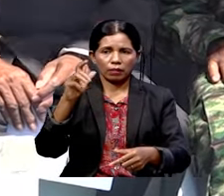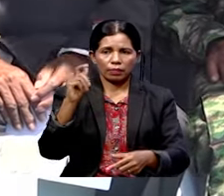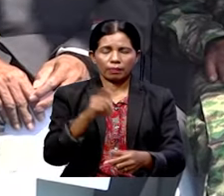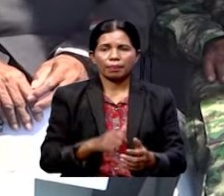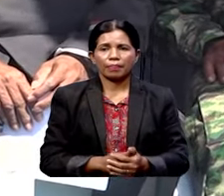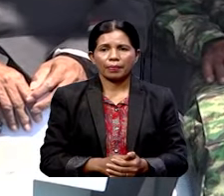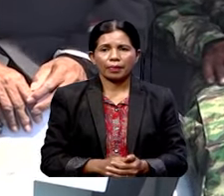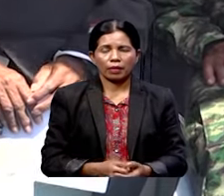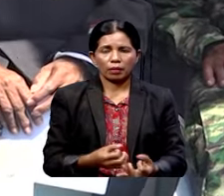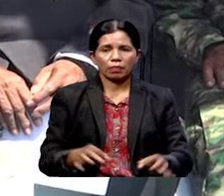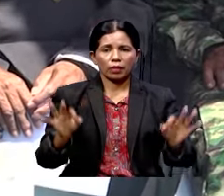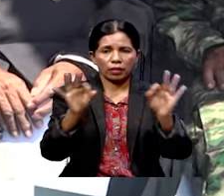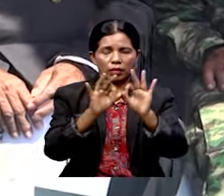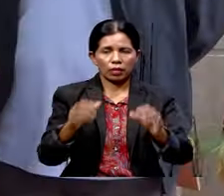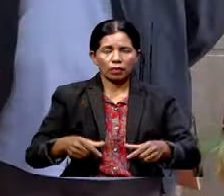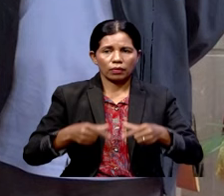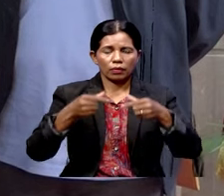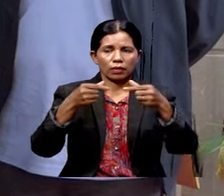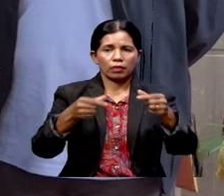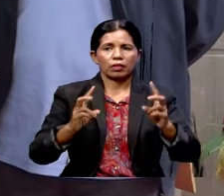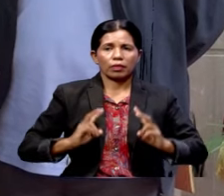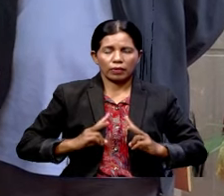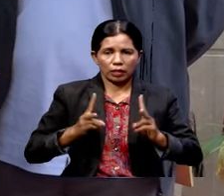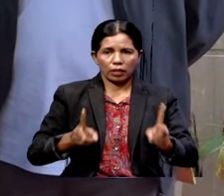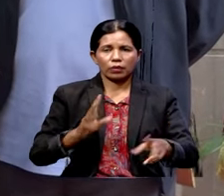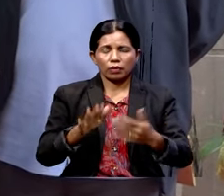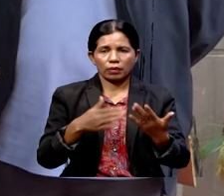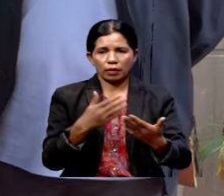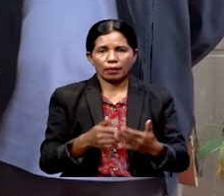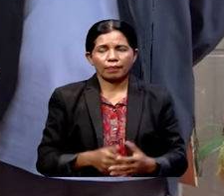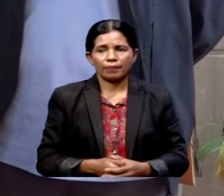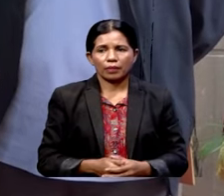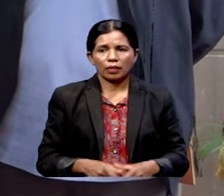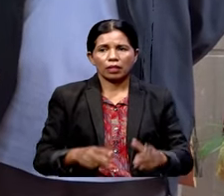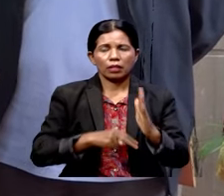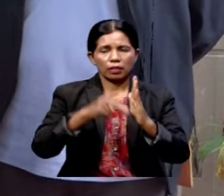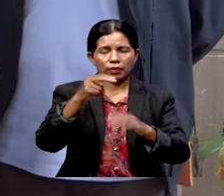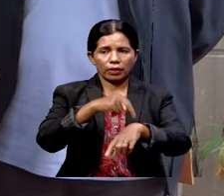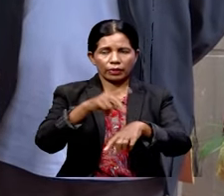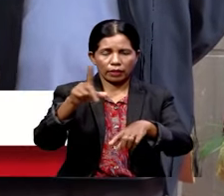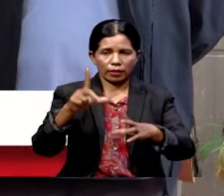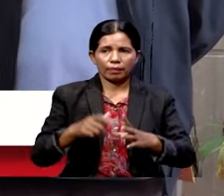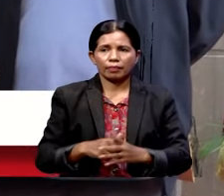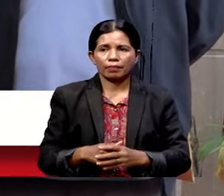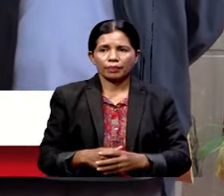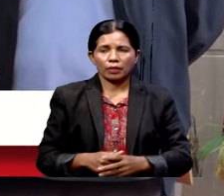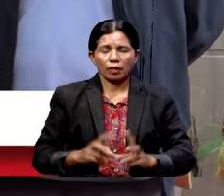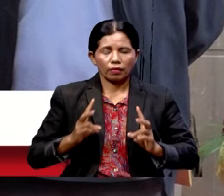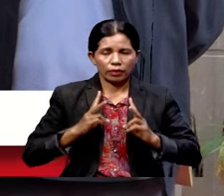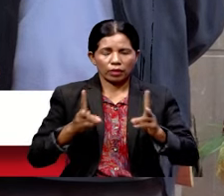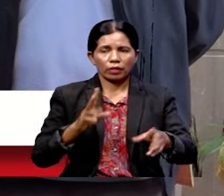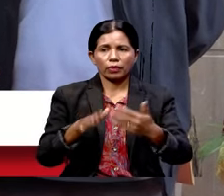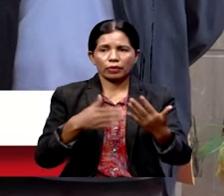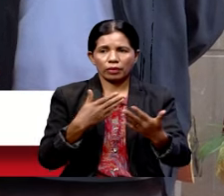Assunto principal, ato com condecoração para veteranos a nível nacional. E veterano total é